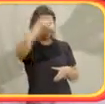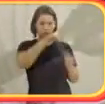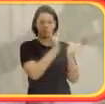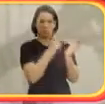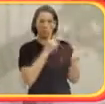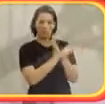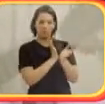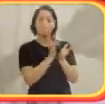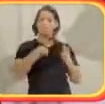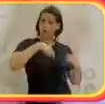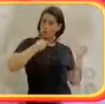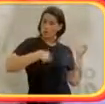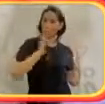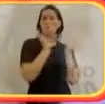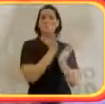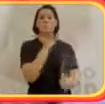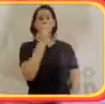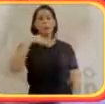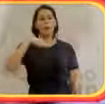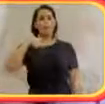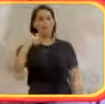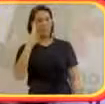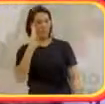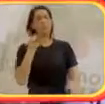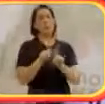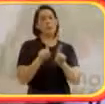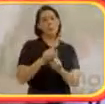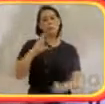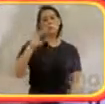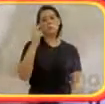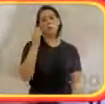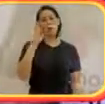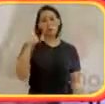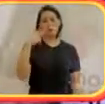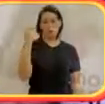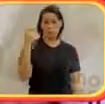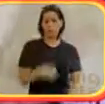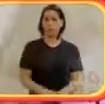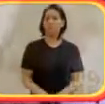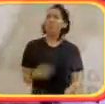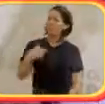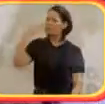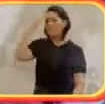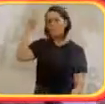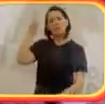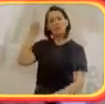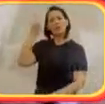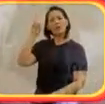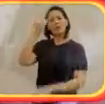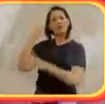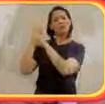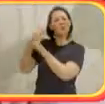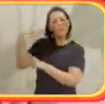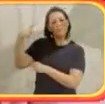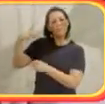o Bill Lucas. Você tem uma banda de BH. Qual é o nome dela? Chama Dudu do Cavaque